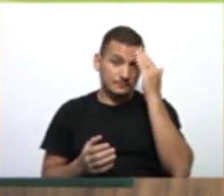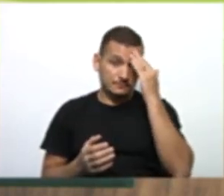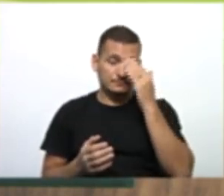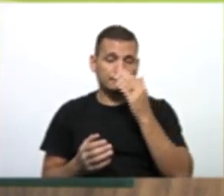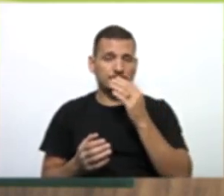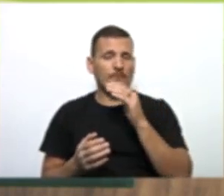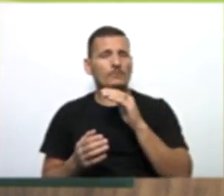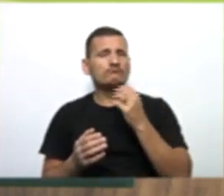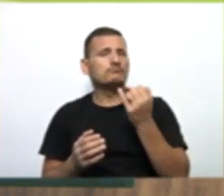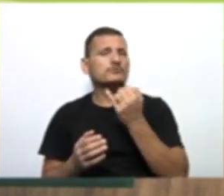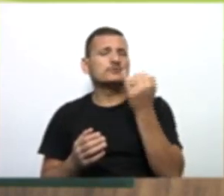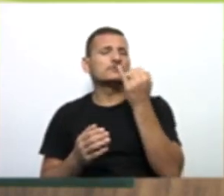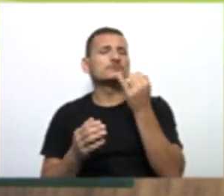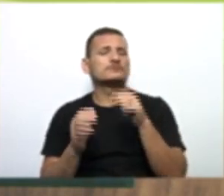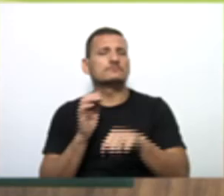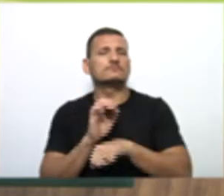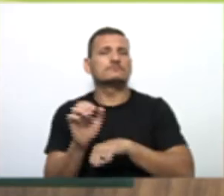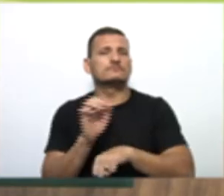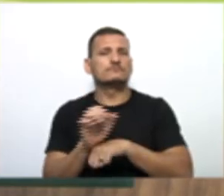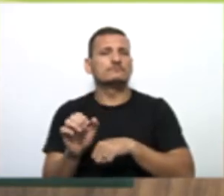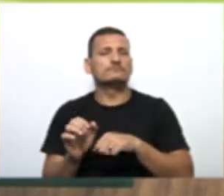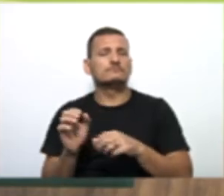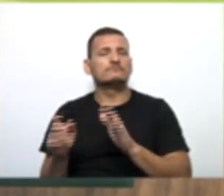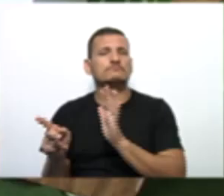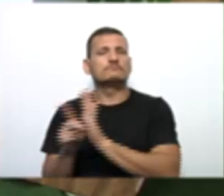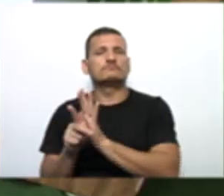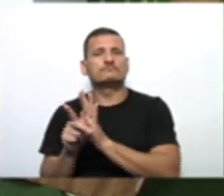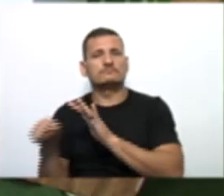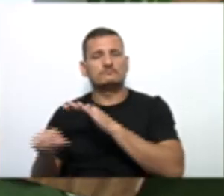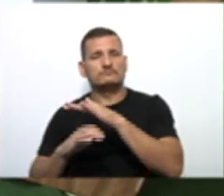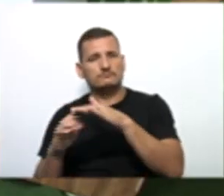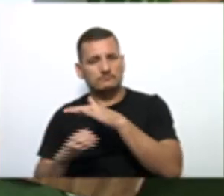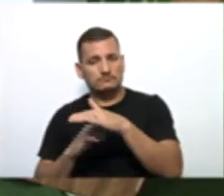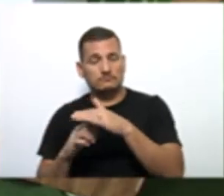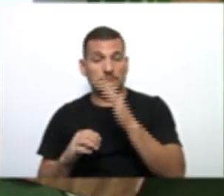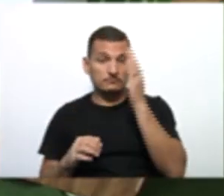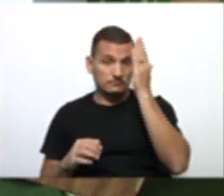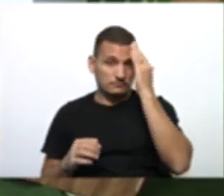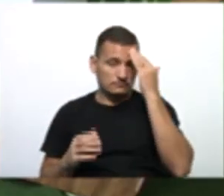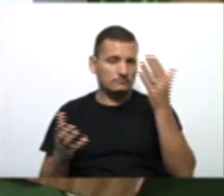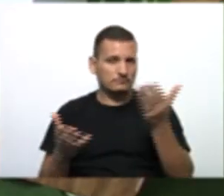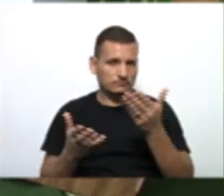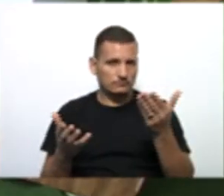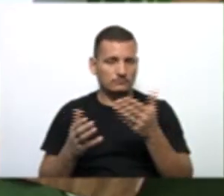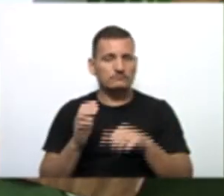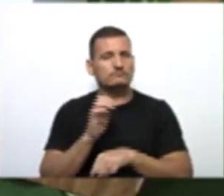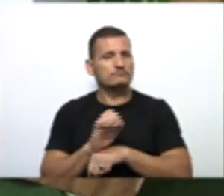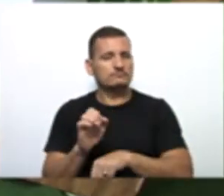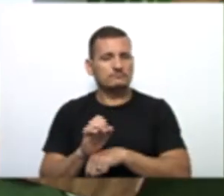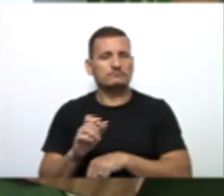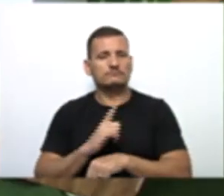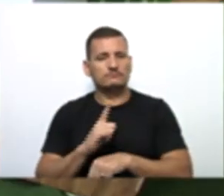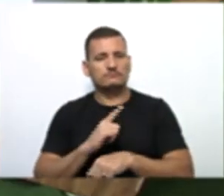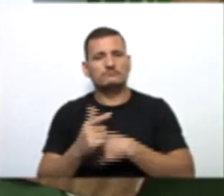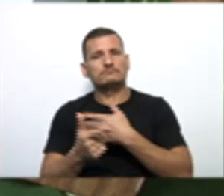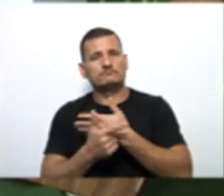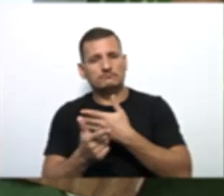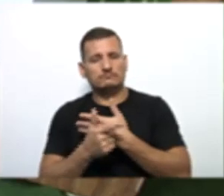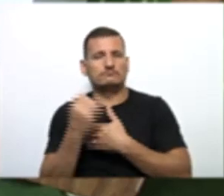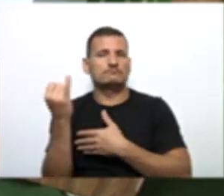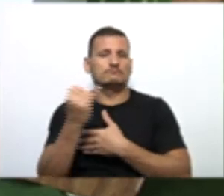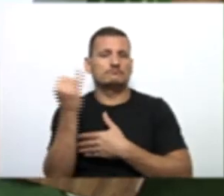relevância do estagiário para a instituição. Nós sabemos hoje, professora, que o estagiário tem um papel extremamente importante